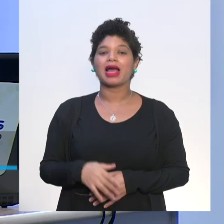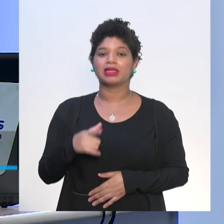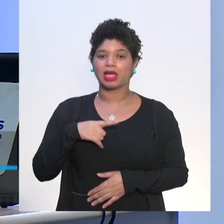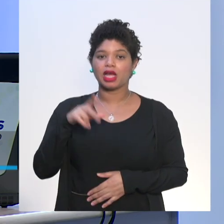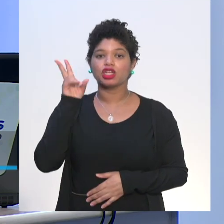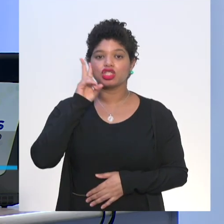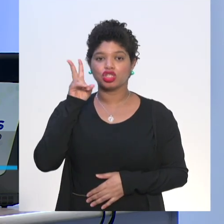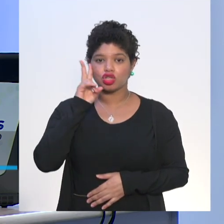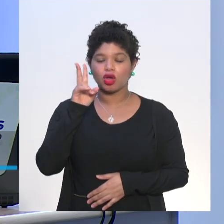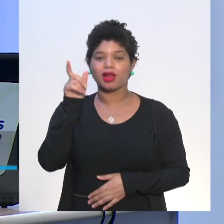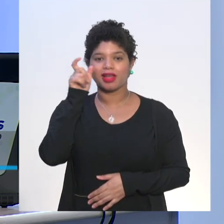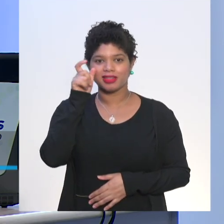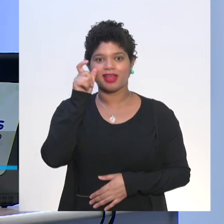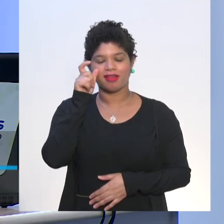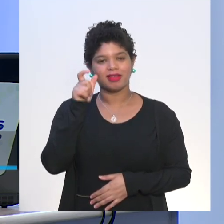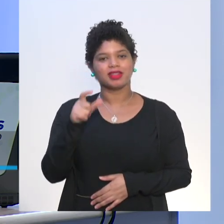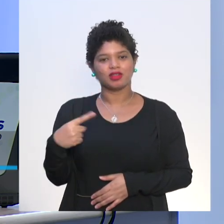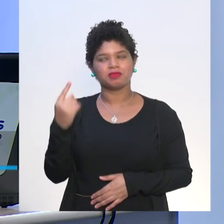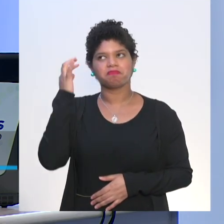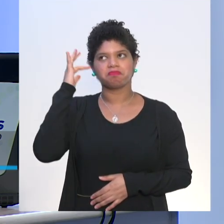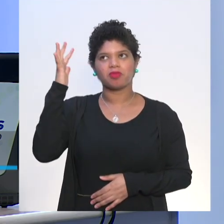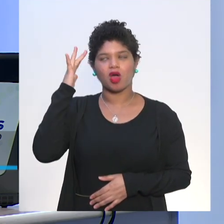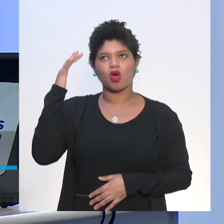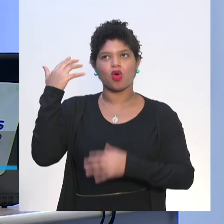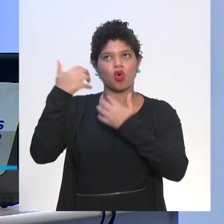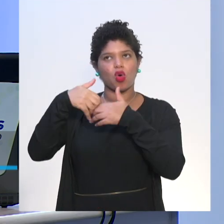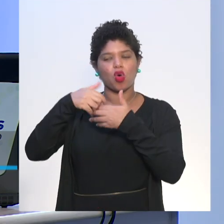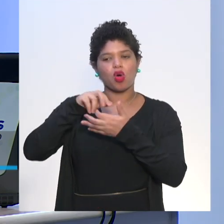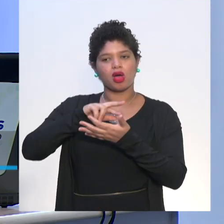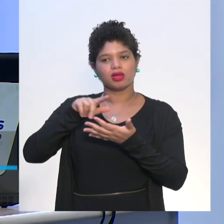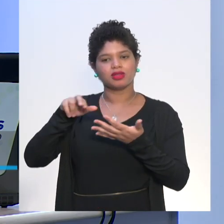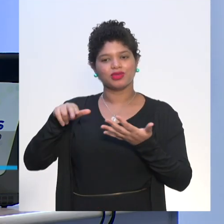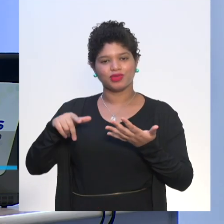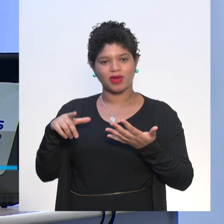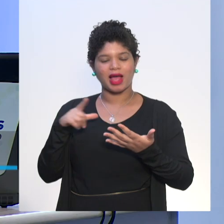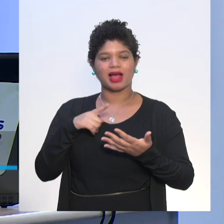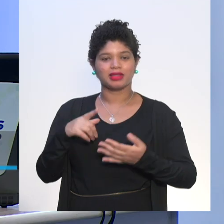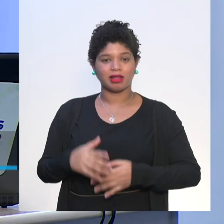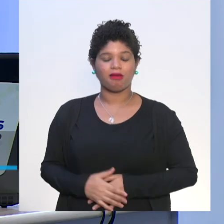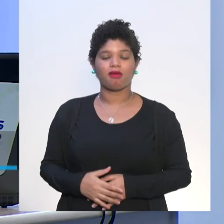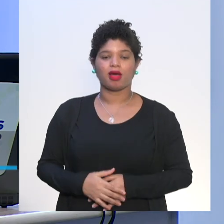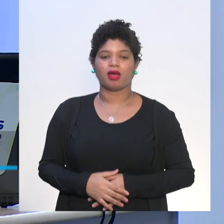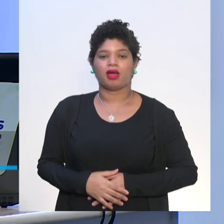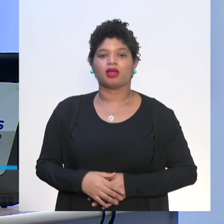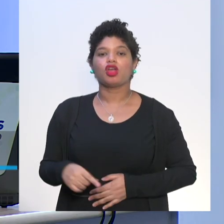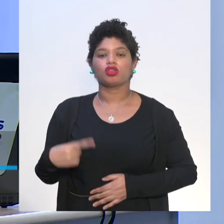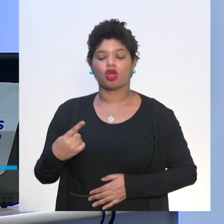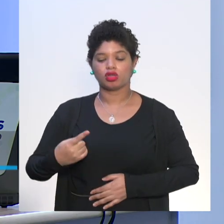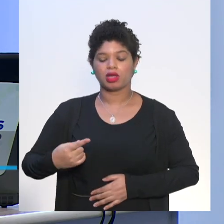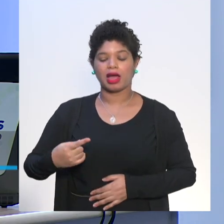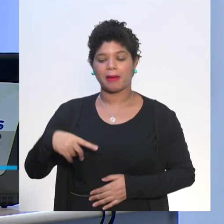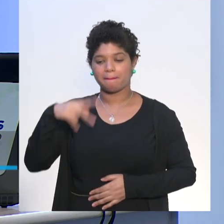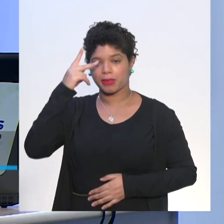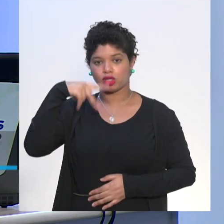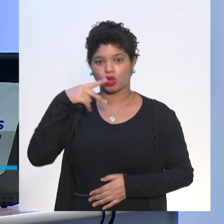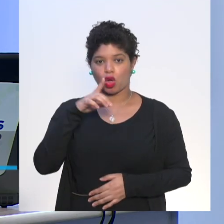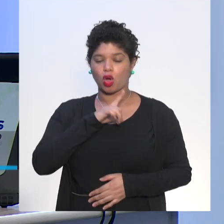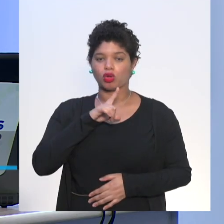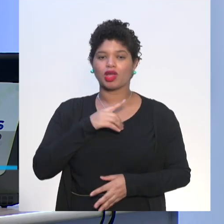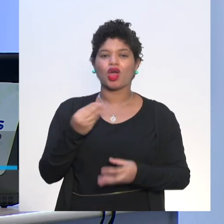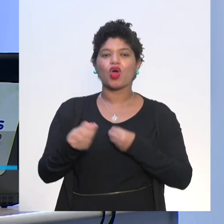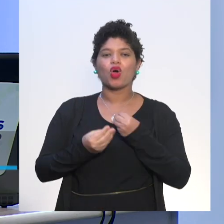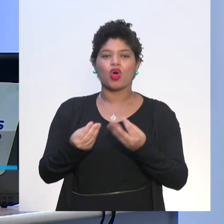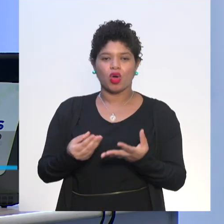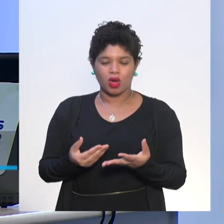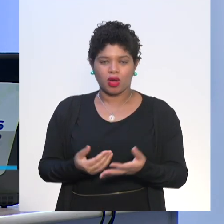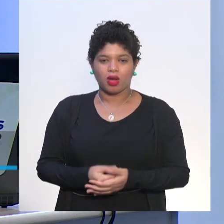bem interessante e que fala sobre um monte de coisas, inclusive sobre o nosso próprio comportamento, né,